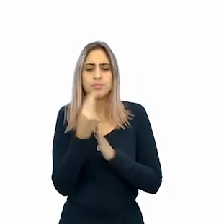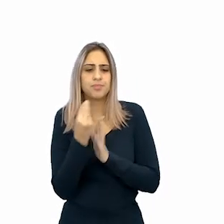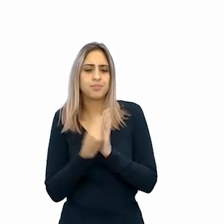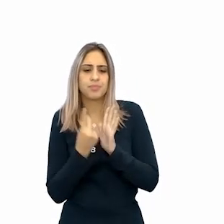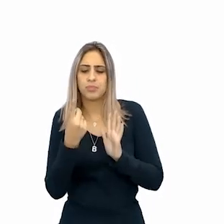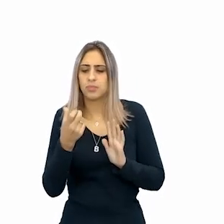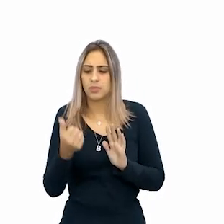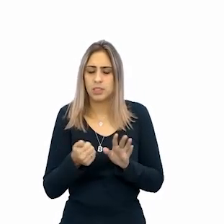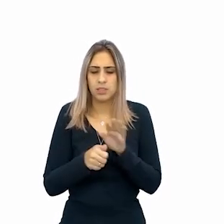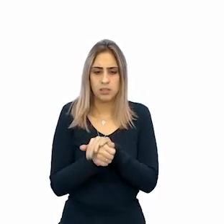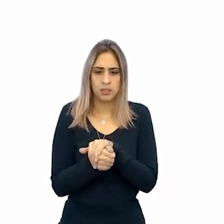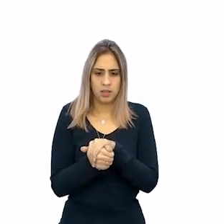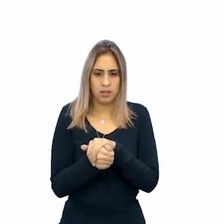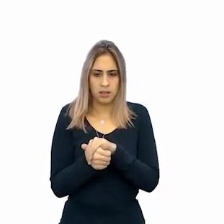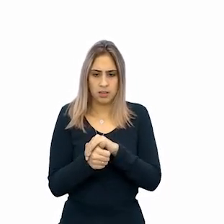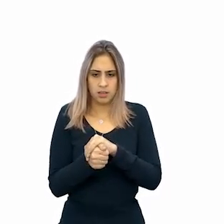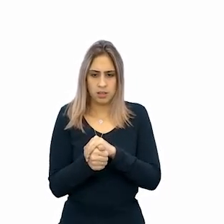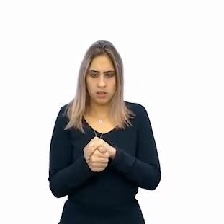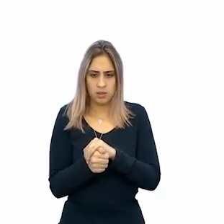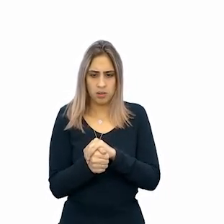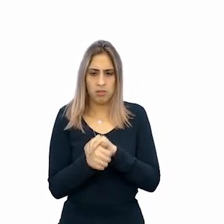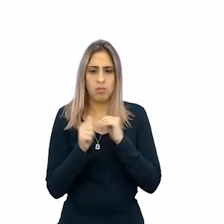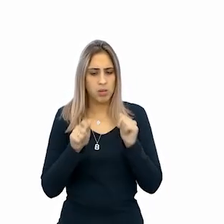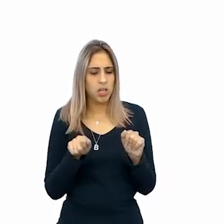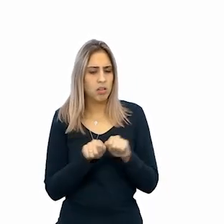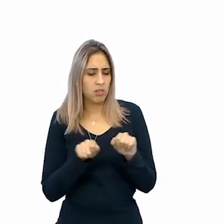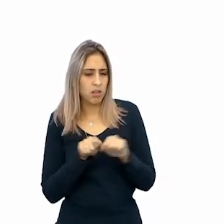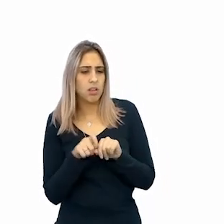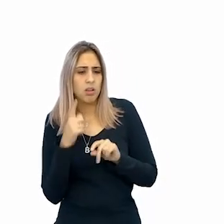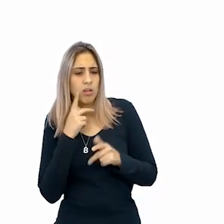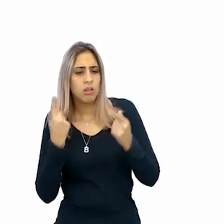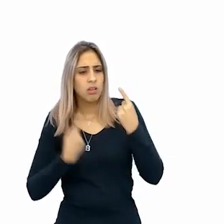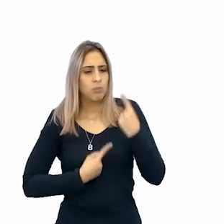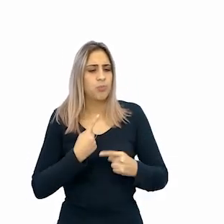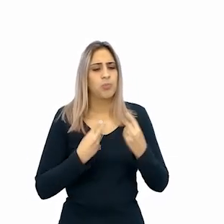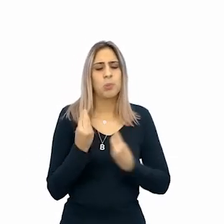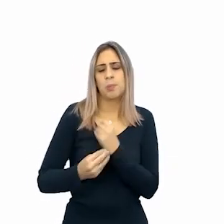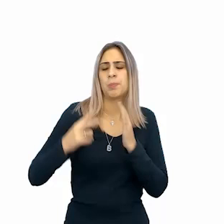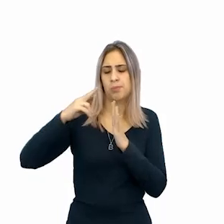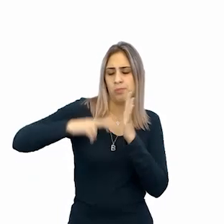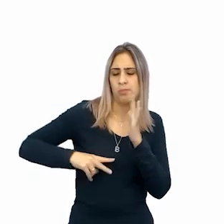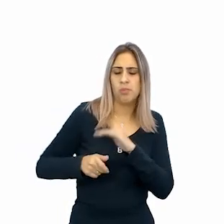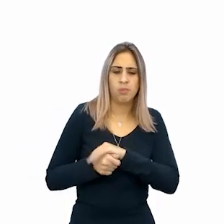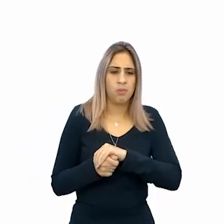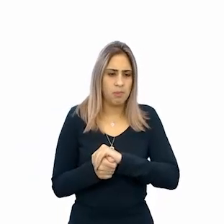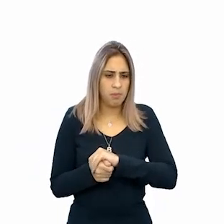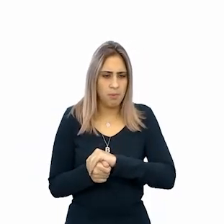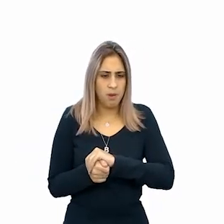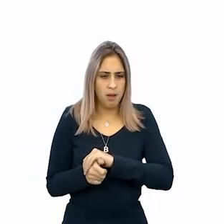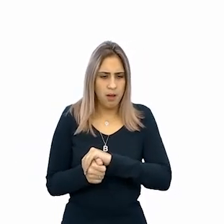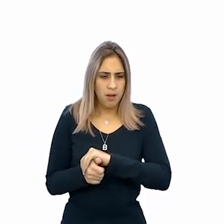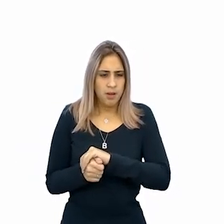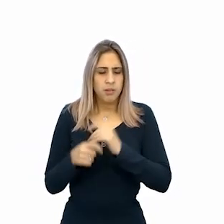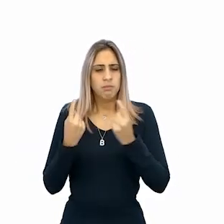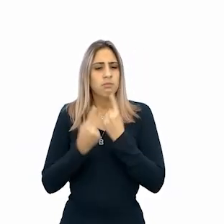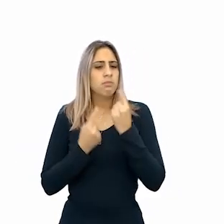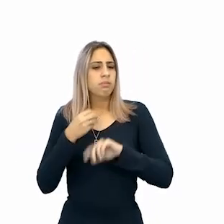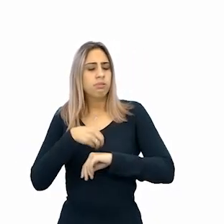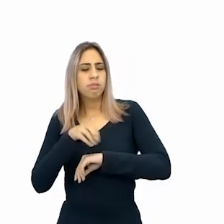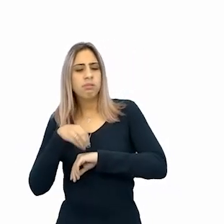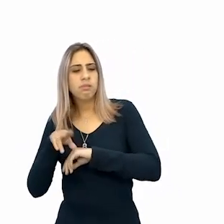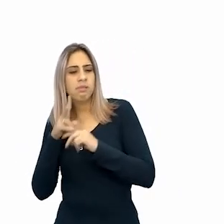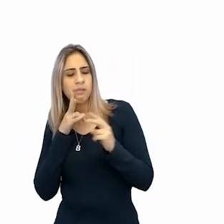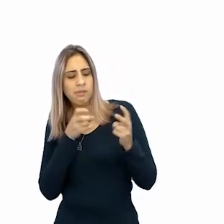16 tartaruga. Então, pode-se fazer uma discussão sobre como leram tartaruga, que pistas levaram em